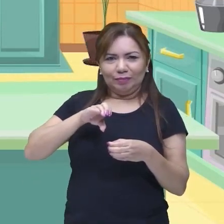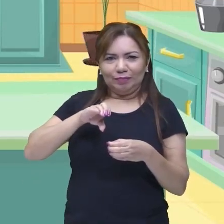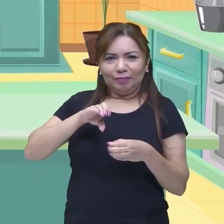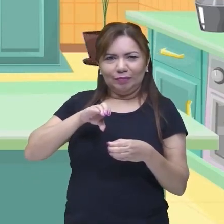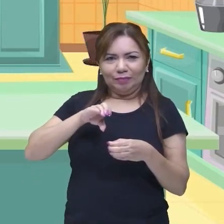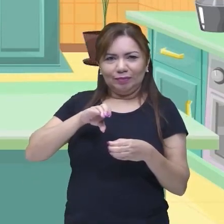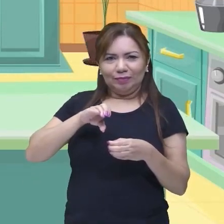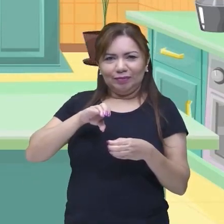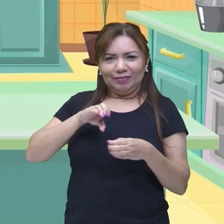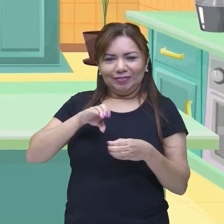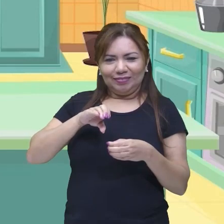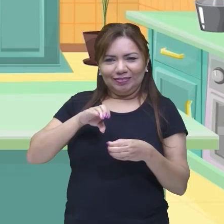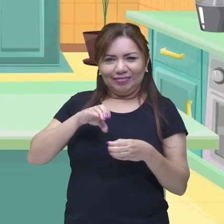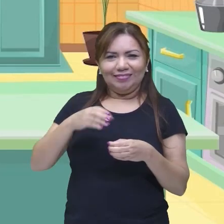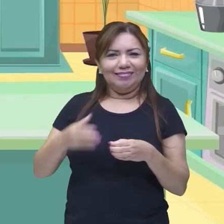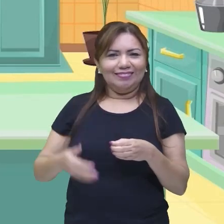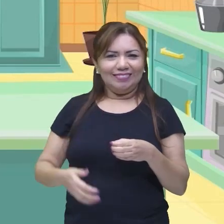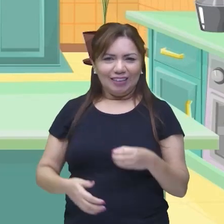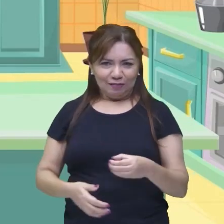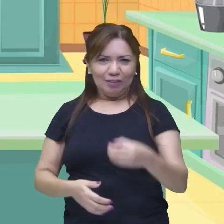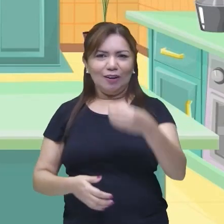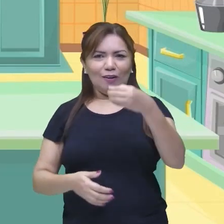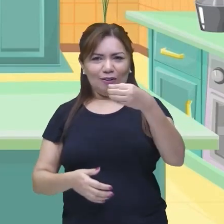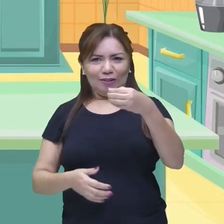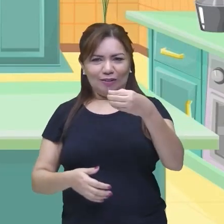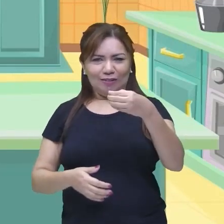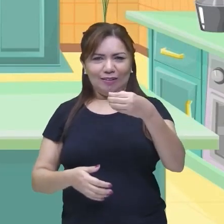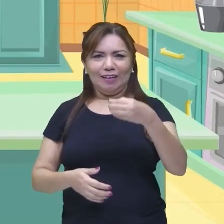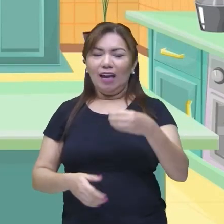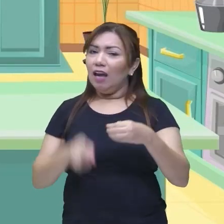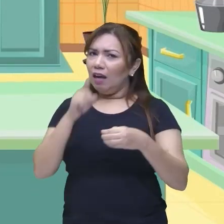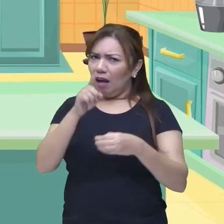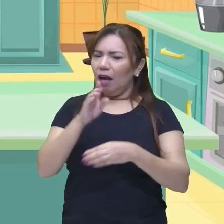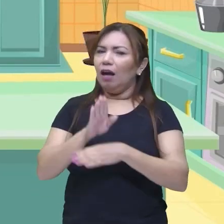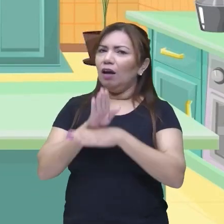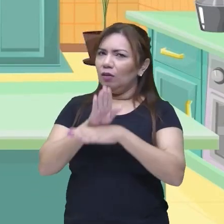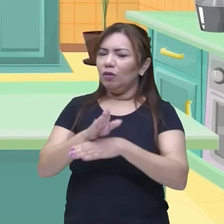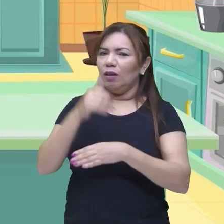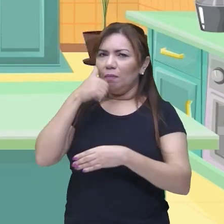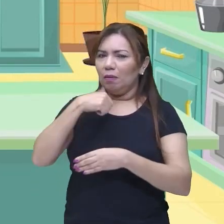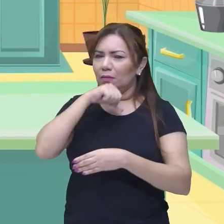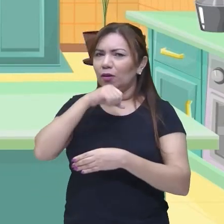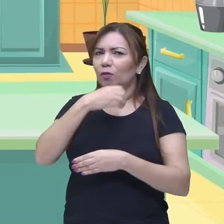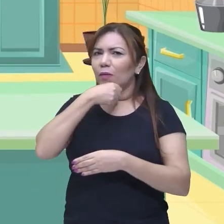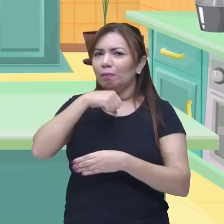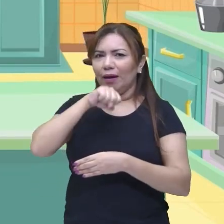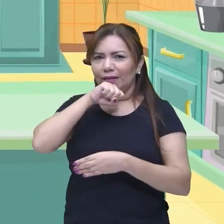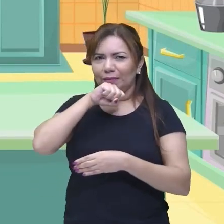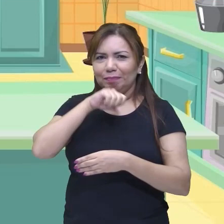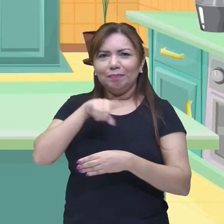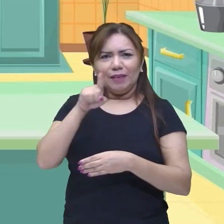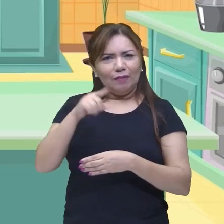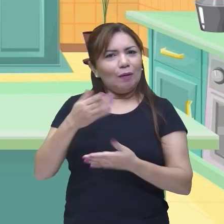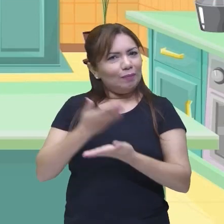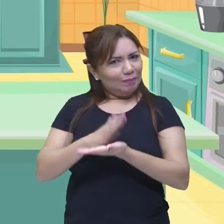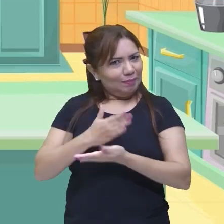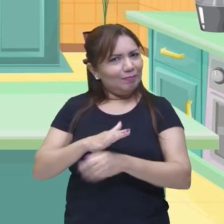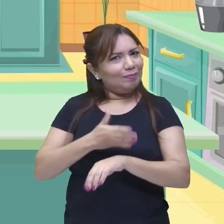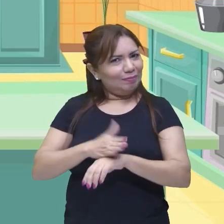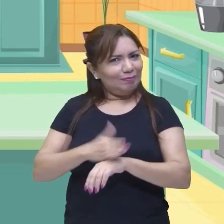e se deliciar. Faça em casa com a ajuda do papai e da mamãe. E vamos agora para o nosso exercitando.